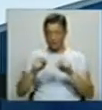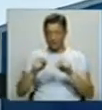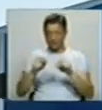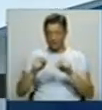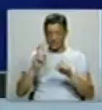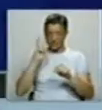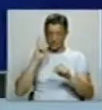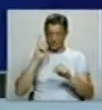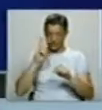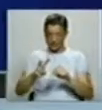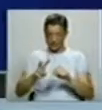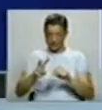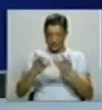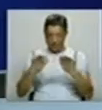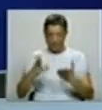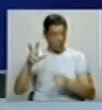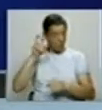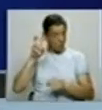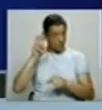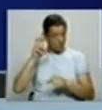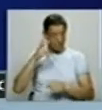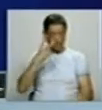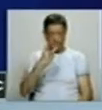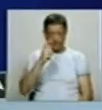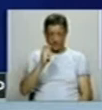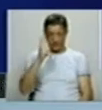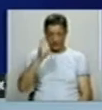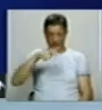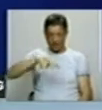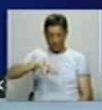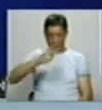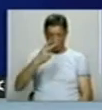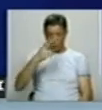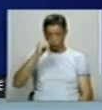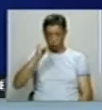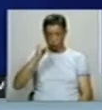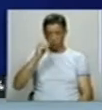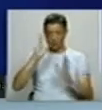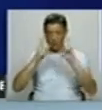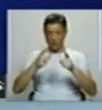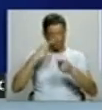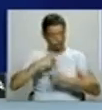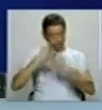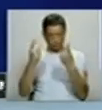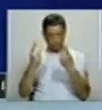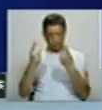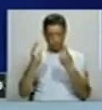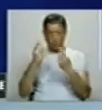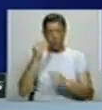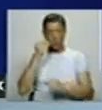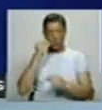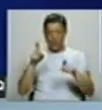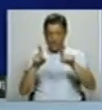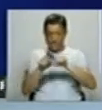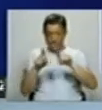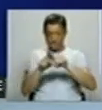acabamos de ver e ouvir. Vênus é um chamado pelos astrónomos, pela literatura popular da astronomia, como o